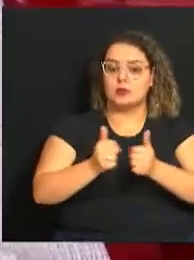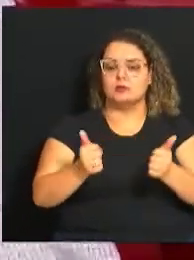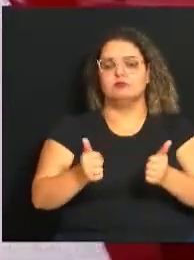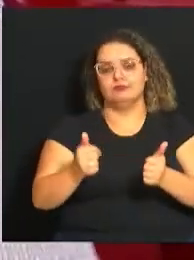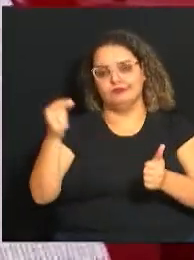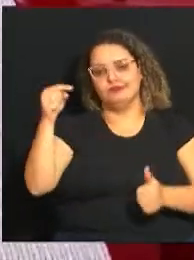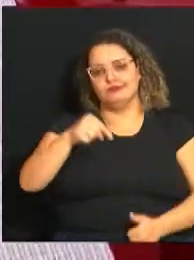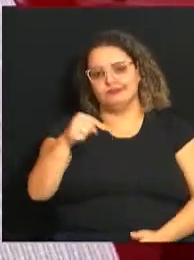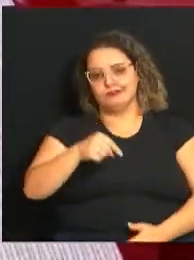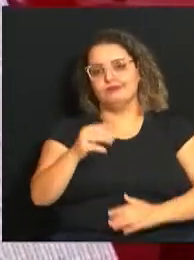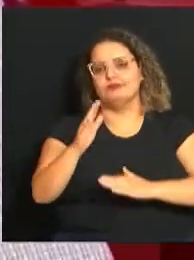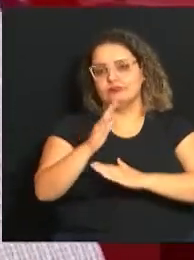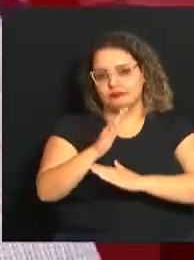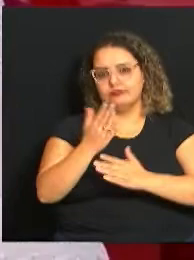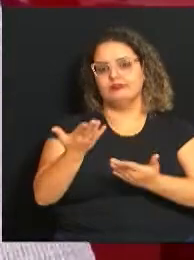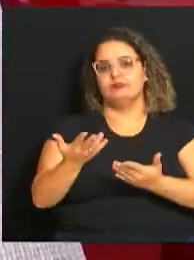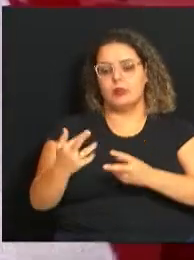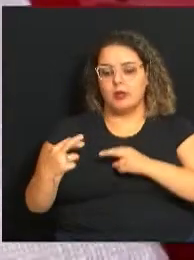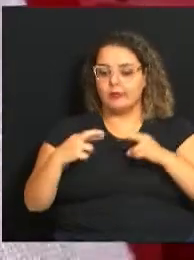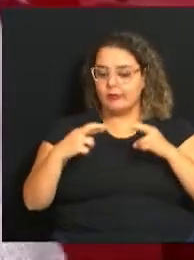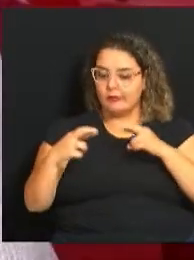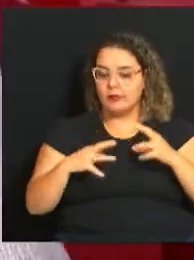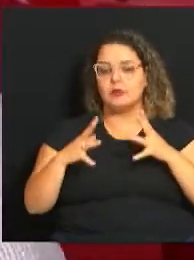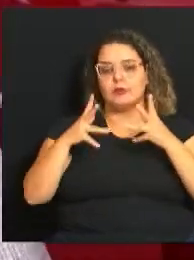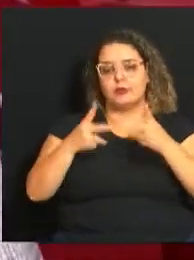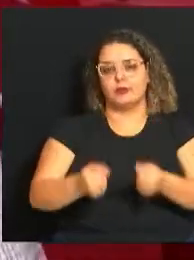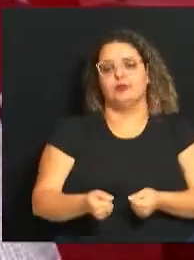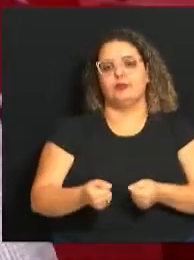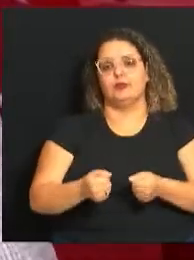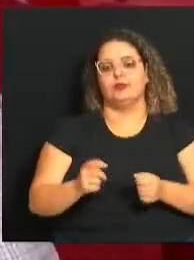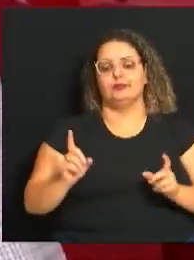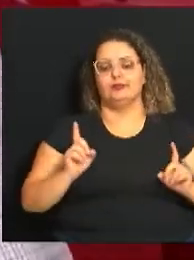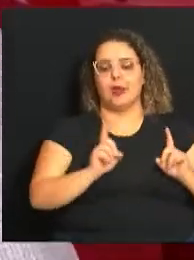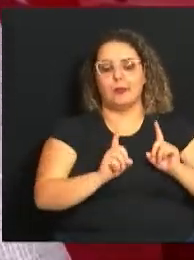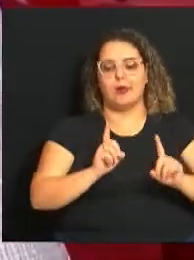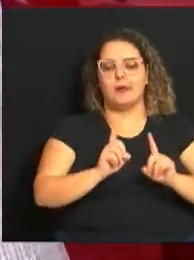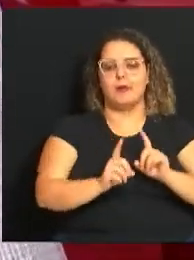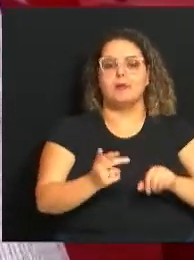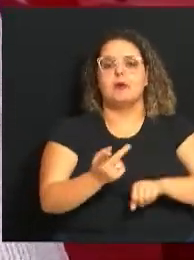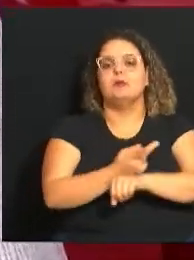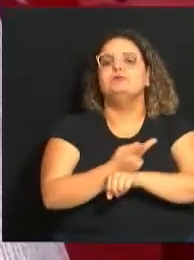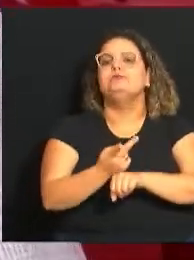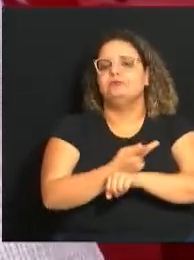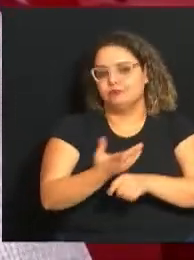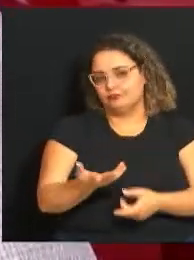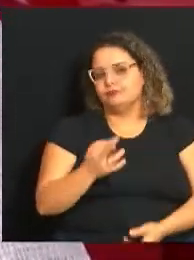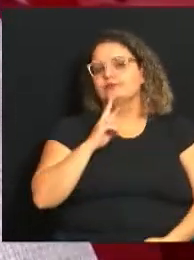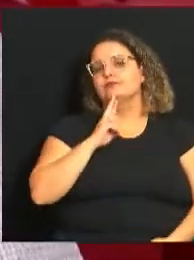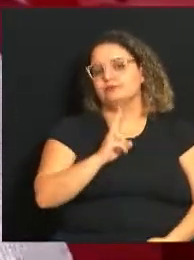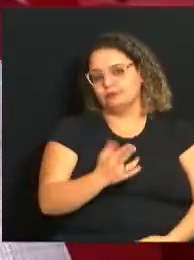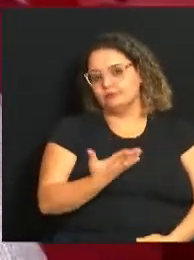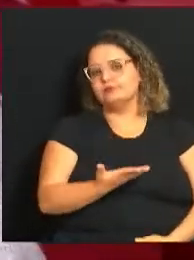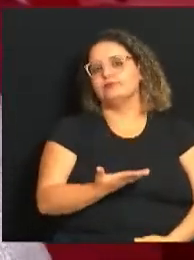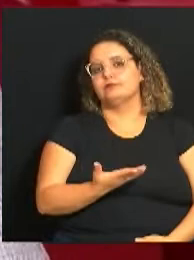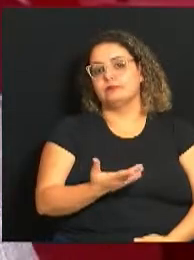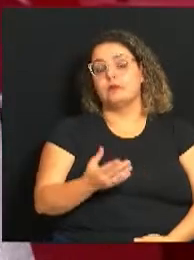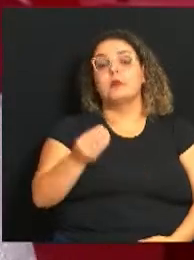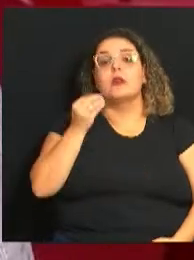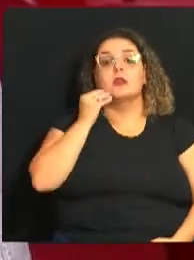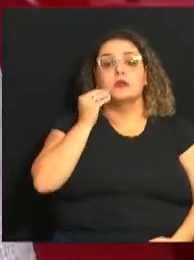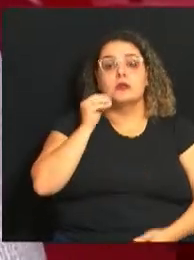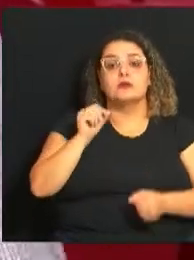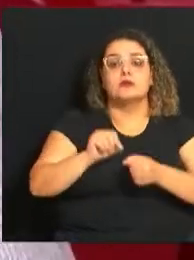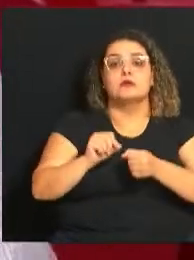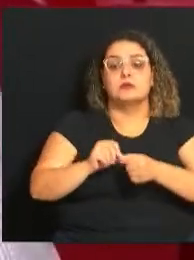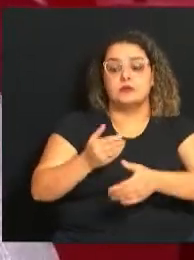que é a ressonância dessas reclamações, é lá que a população procura para que a gente tente fazer as